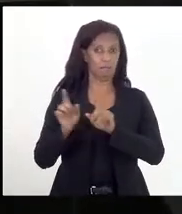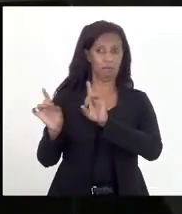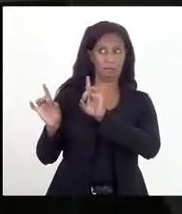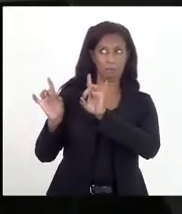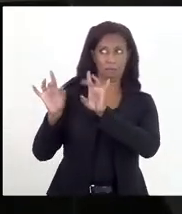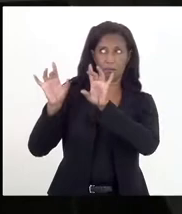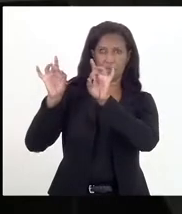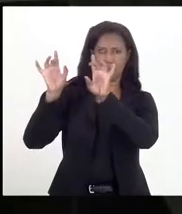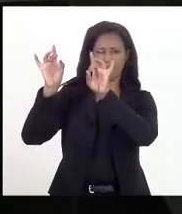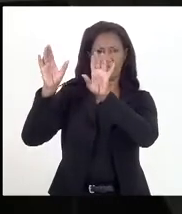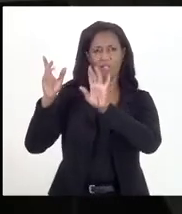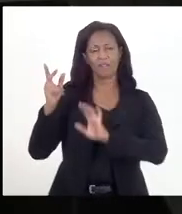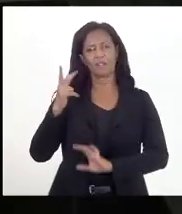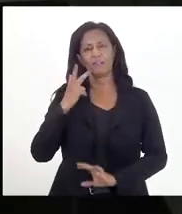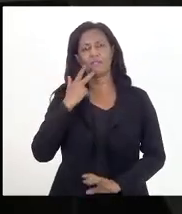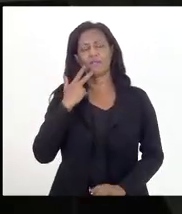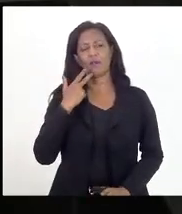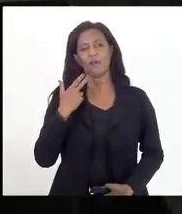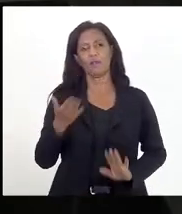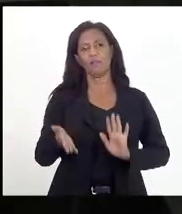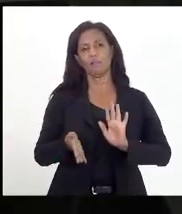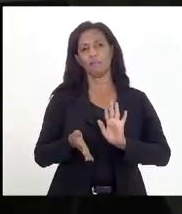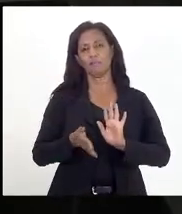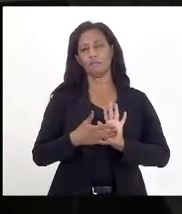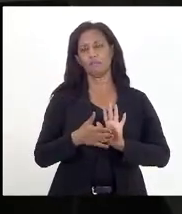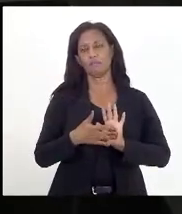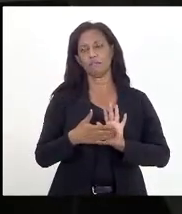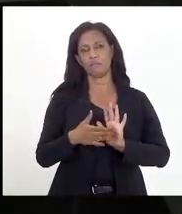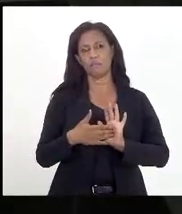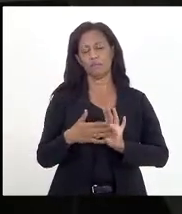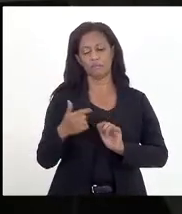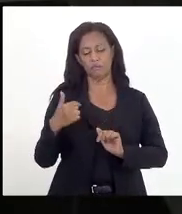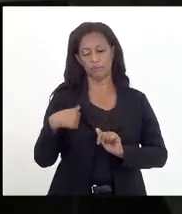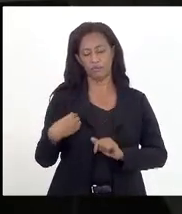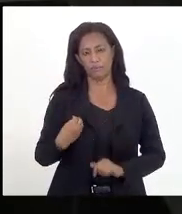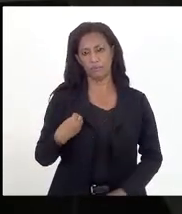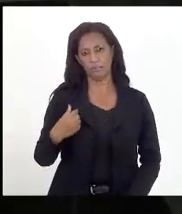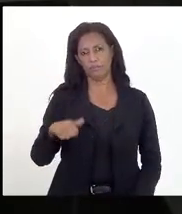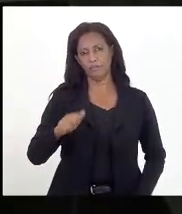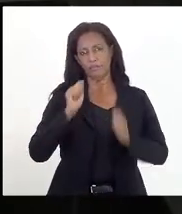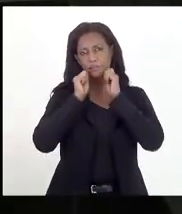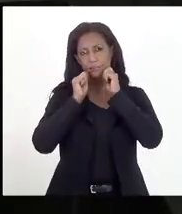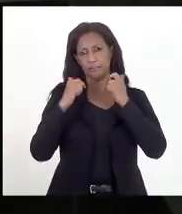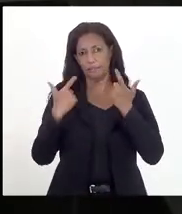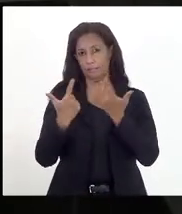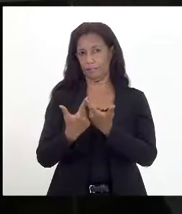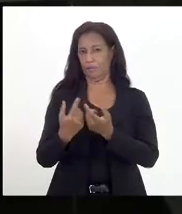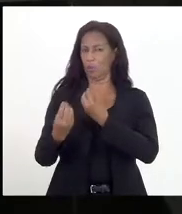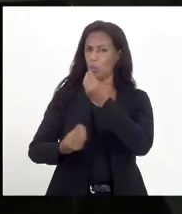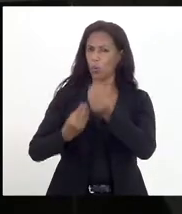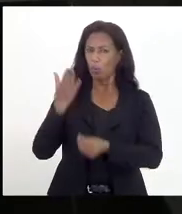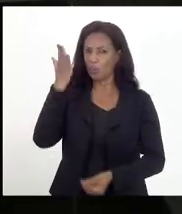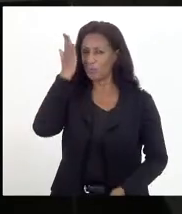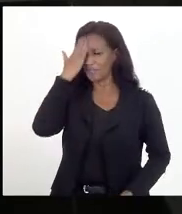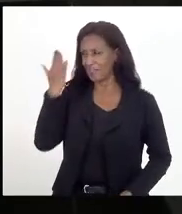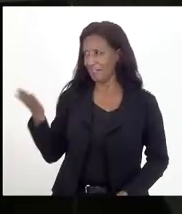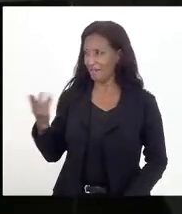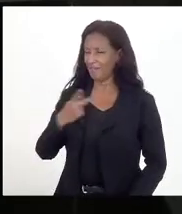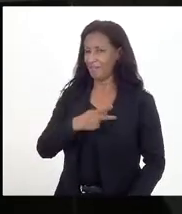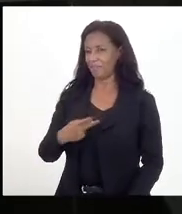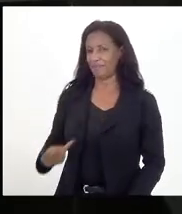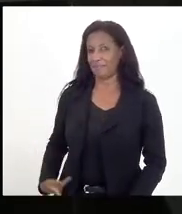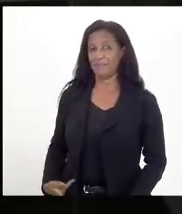sobre o mandato que exercito nessa casa como usar vossa excelência